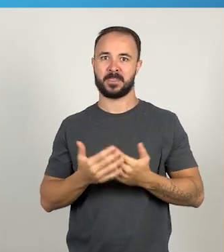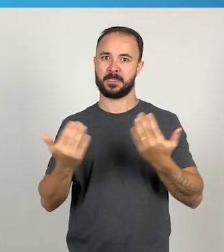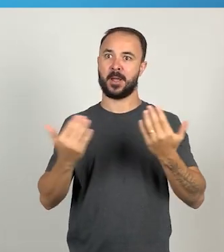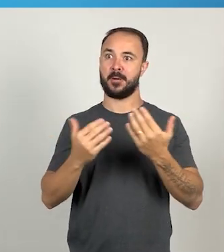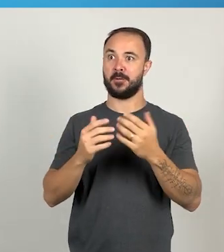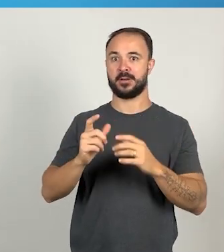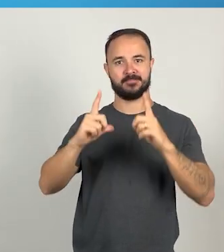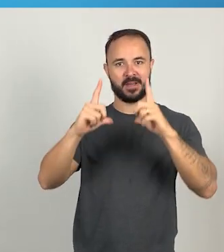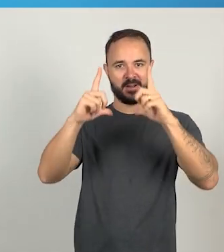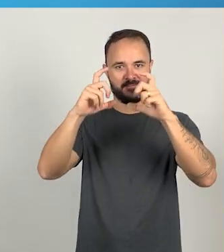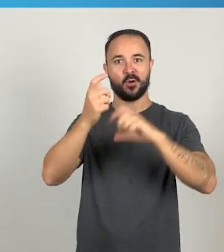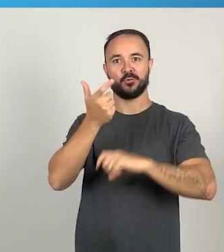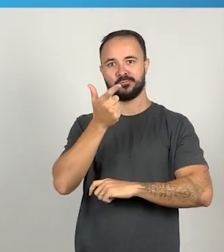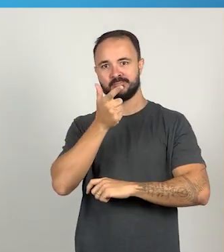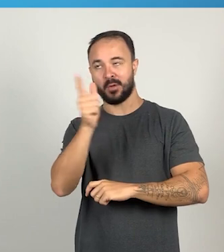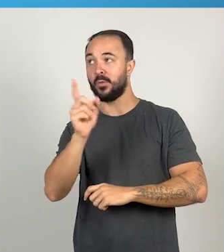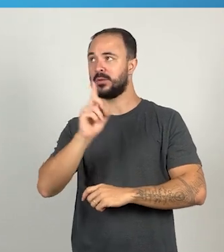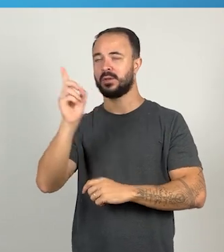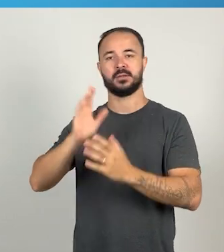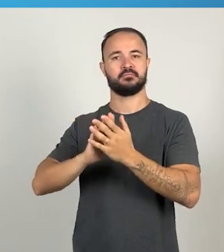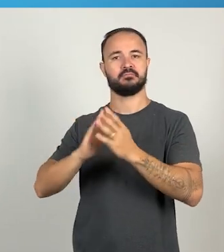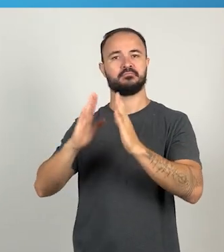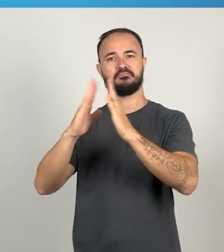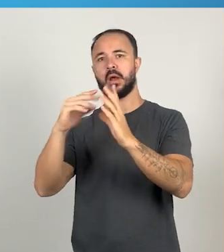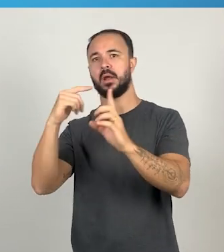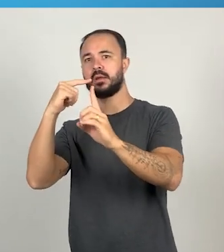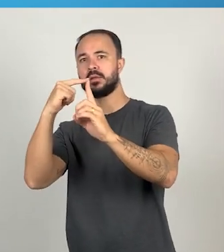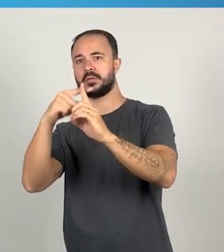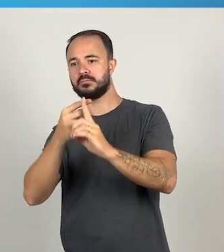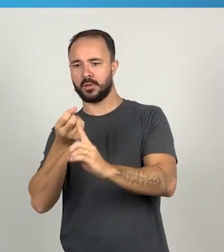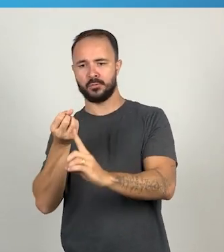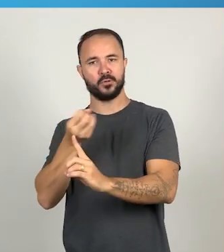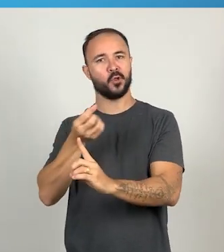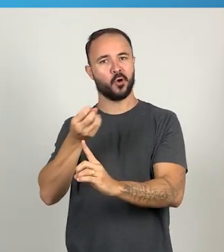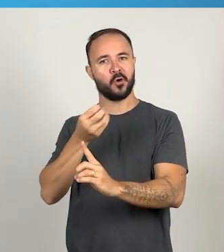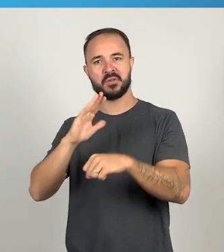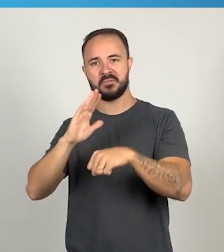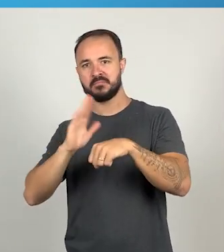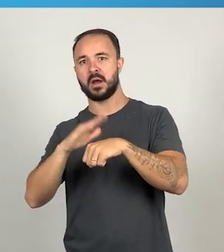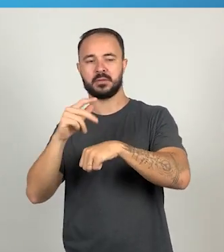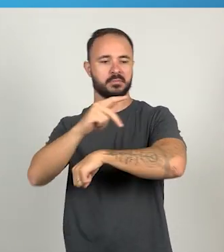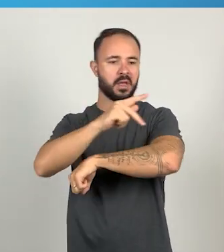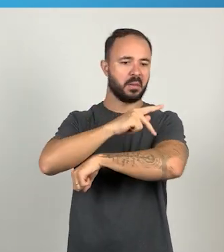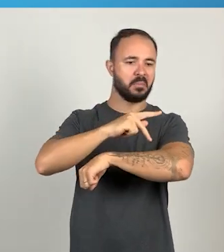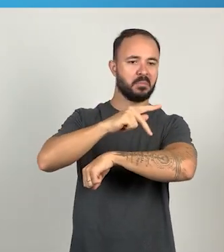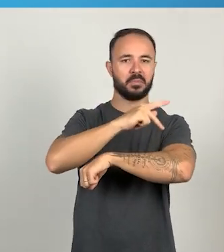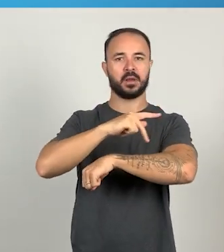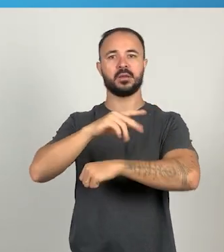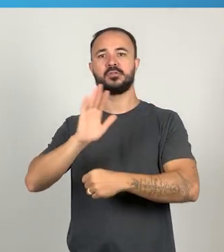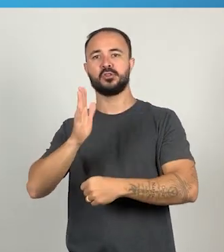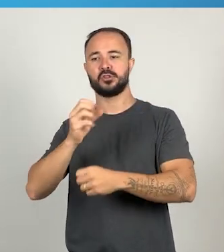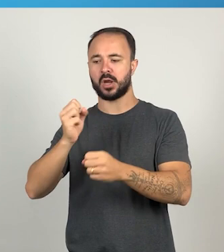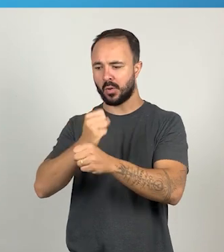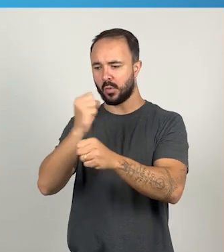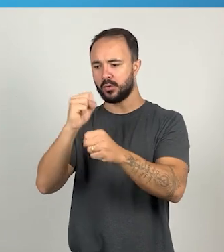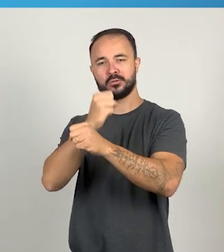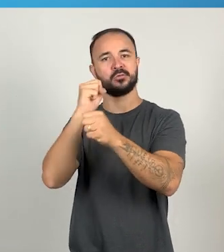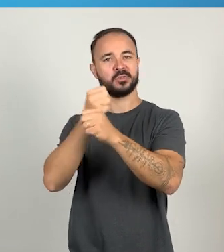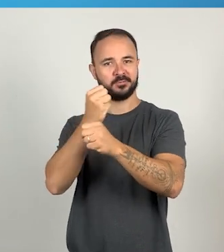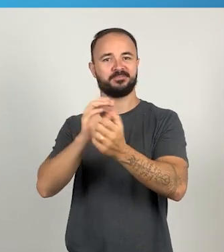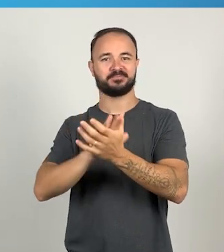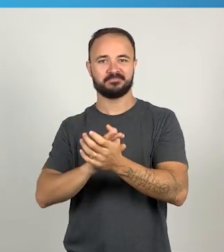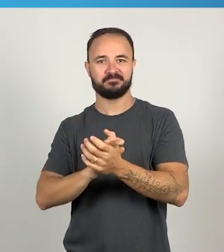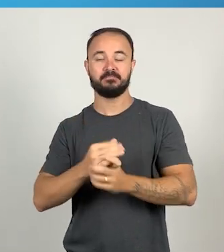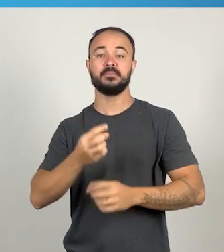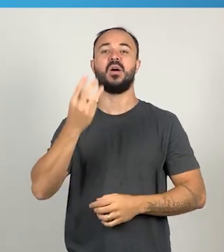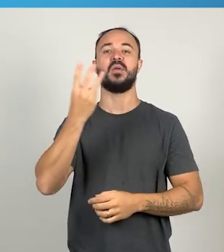superior, é da igreja já mais recente, né? A praça já construída, no que a gente já conhece hoje. E a terceira